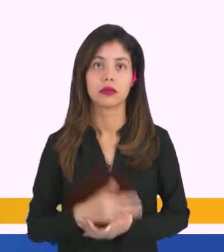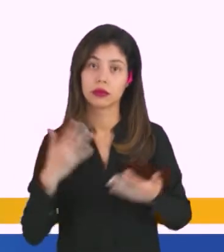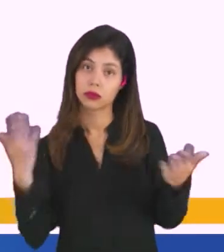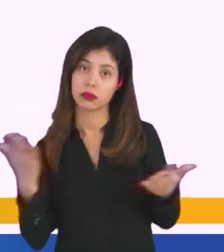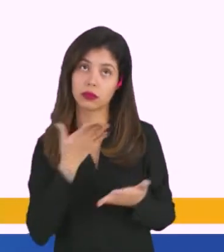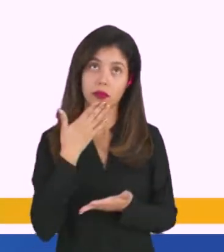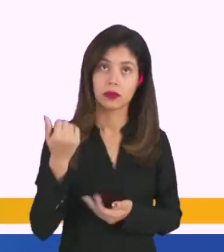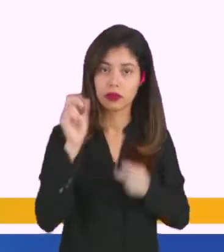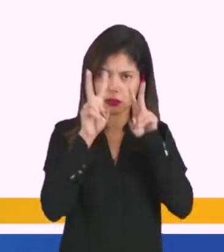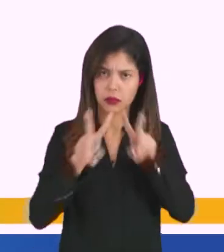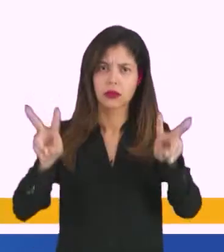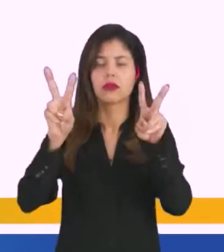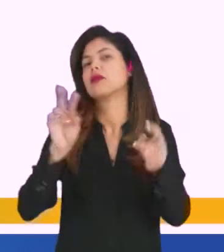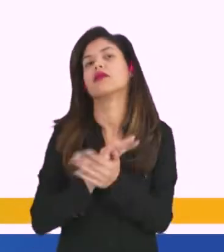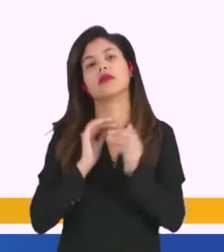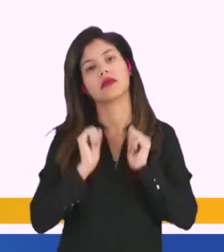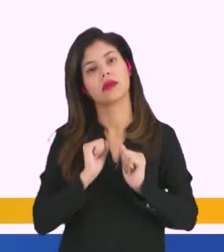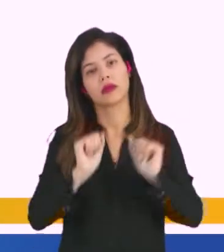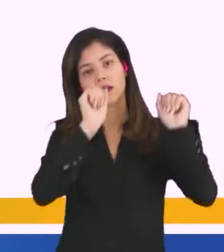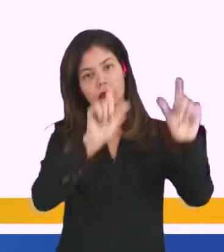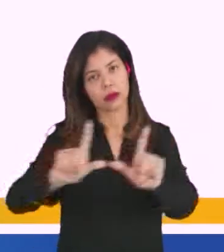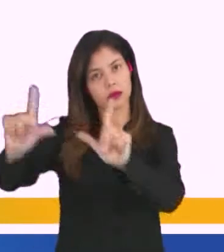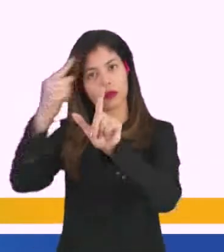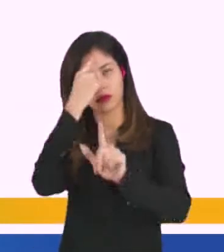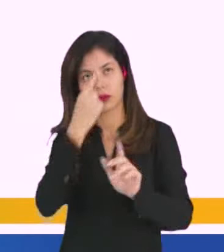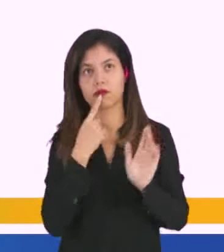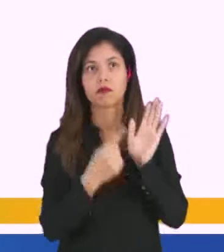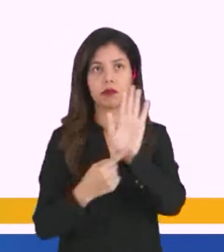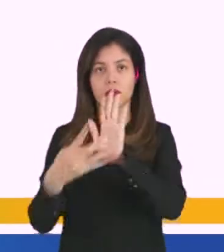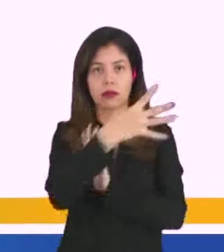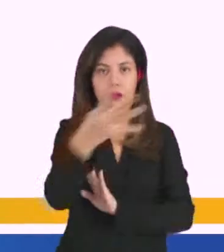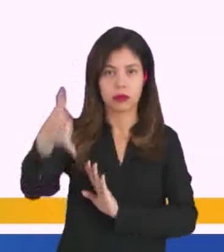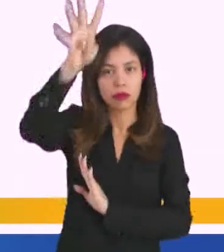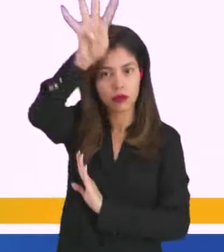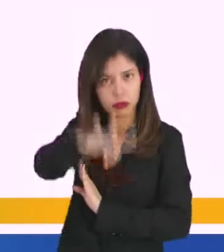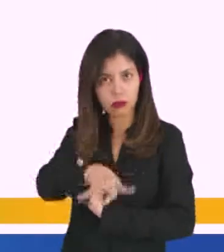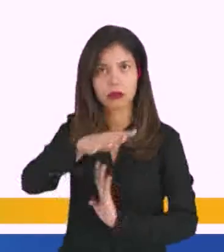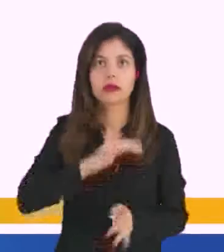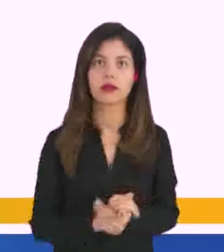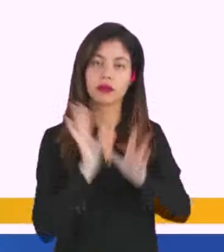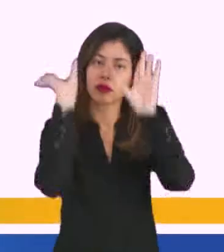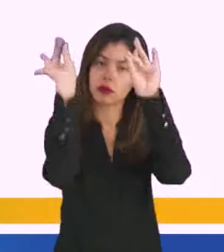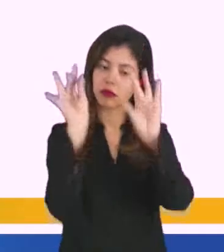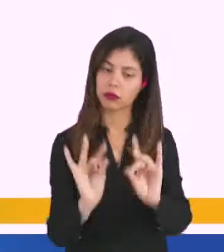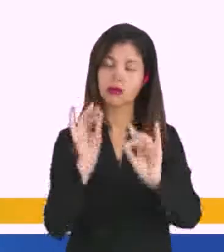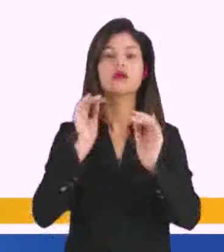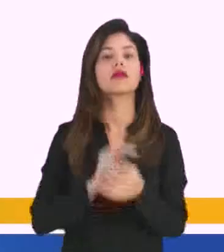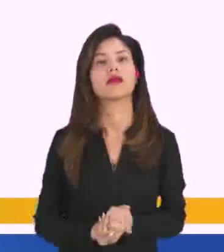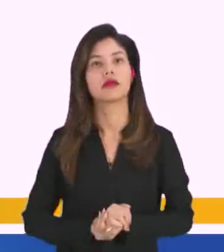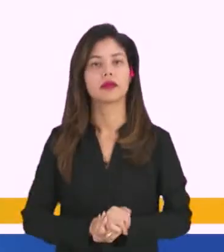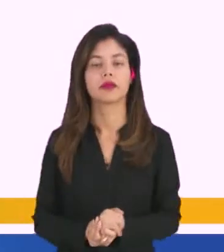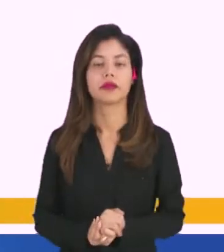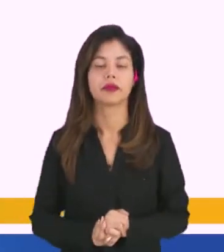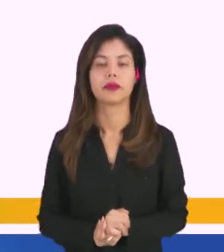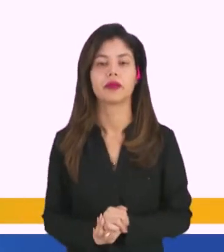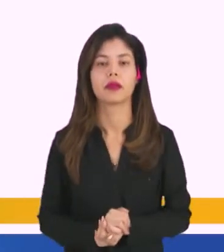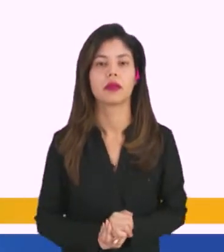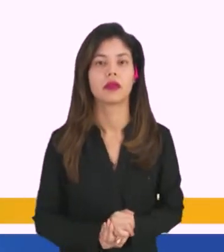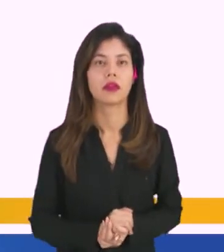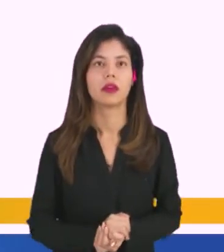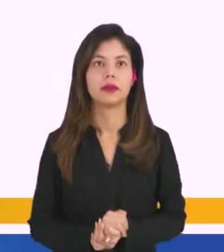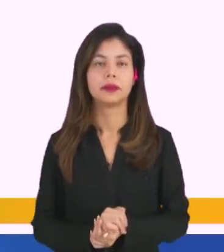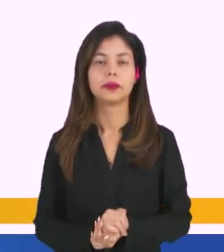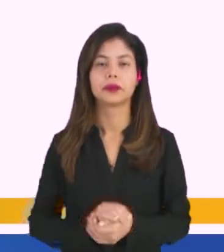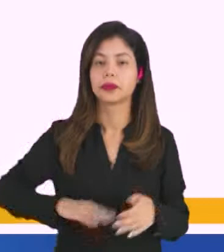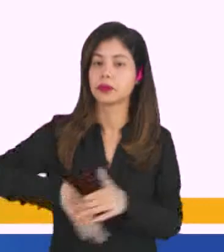Então, para melhor visualização, a gente pode representar essas frequências por meio de uma tabela, olha. Então, observe que nós colocamos aí, né, cada um